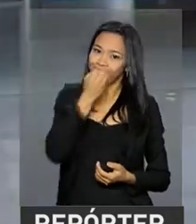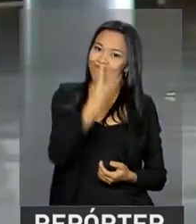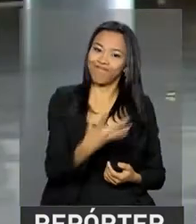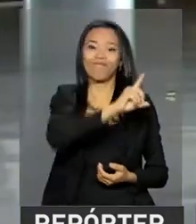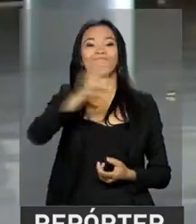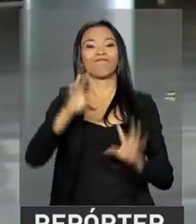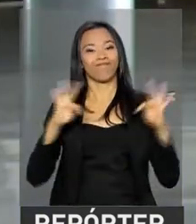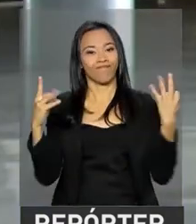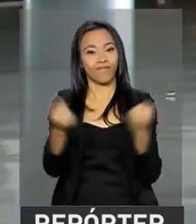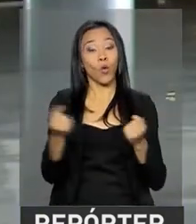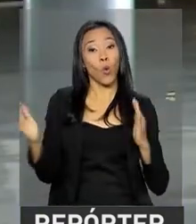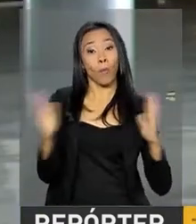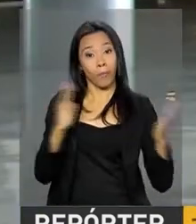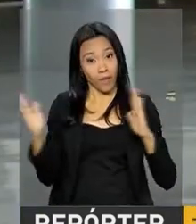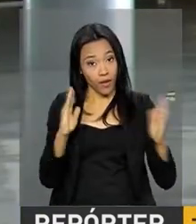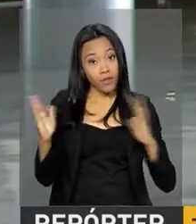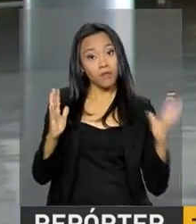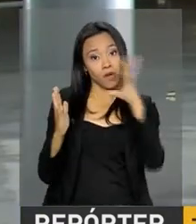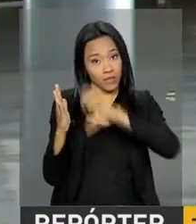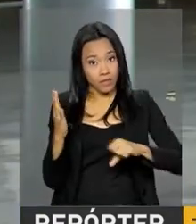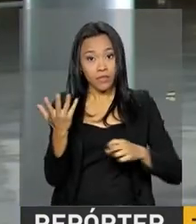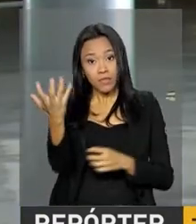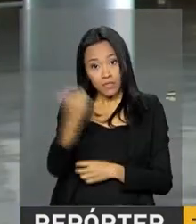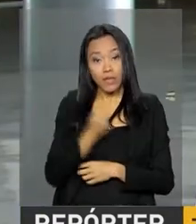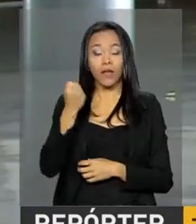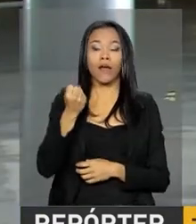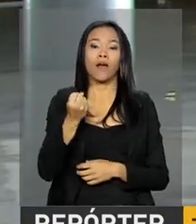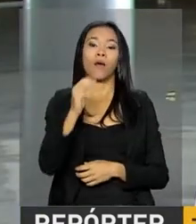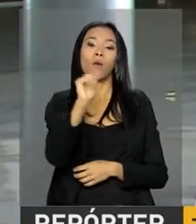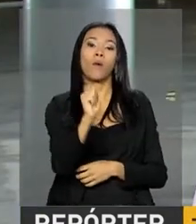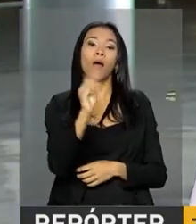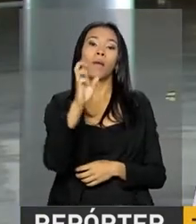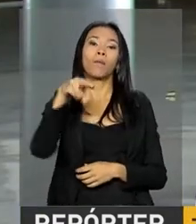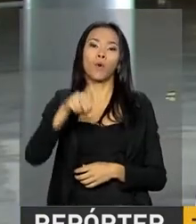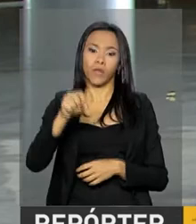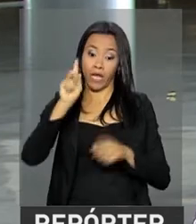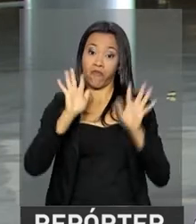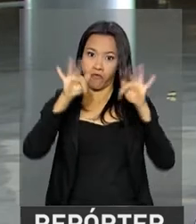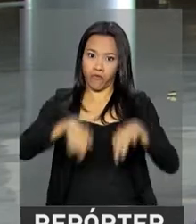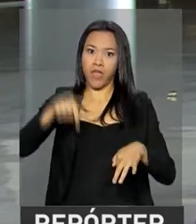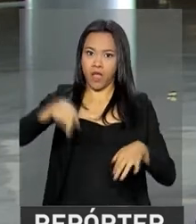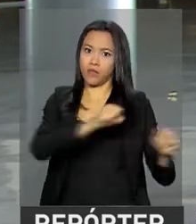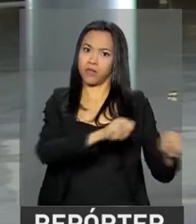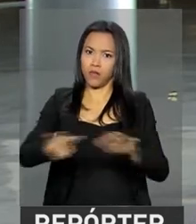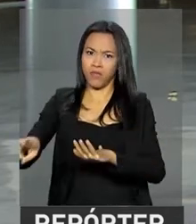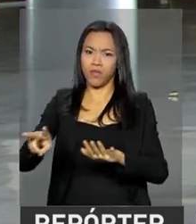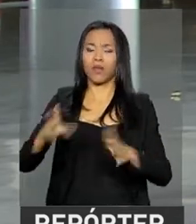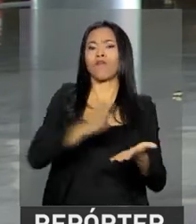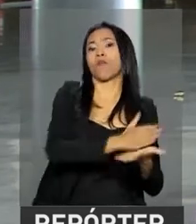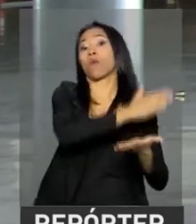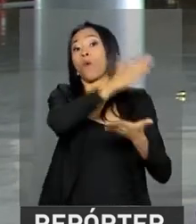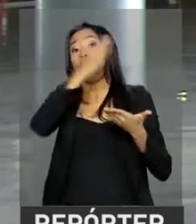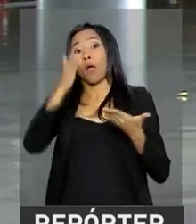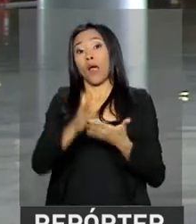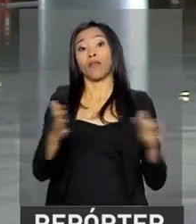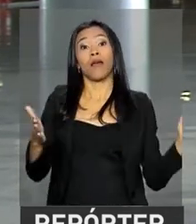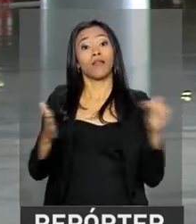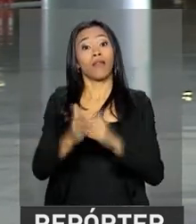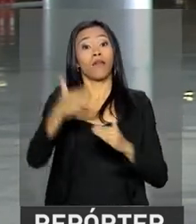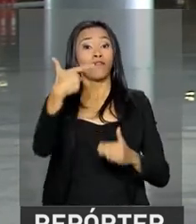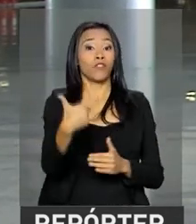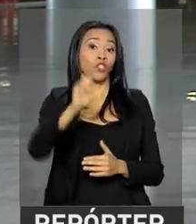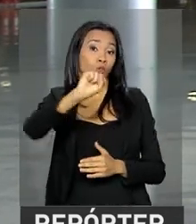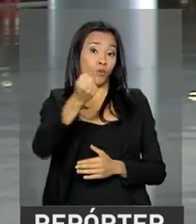prazo para sacar o abono salarial de 2015 que terminava nesta semana foi prorrogado até o dia 28 de dezembro é o